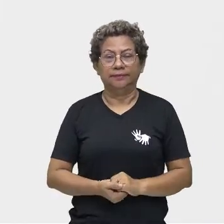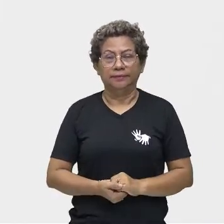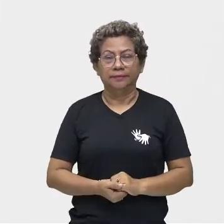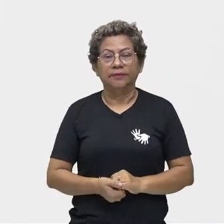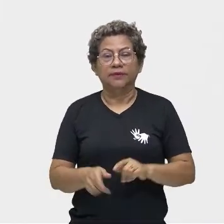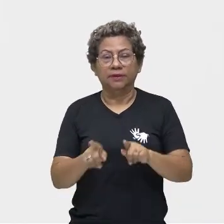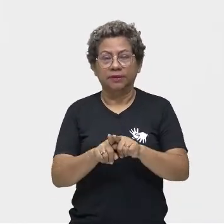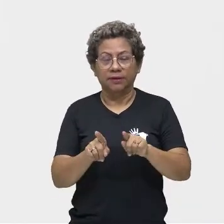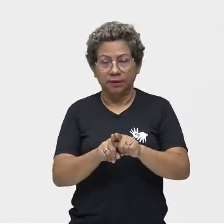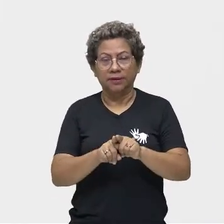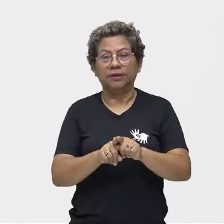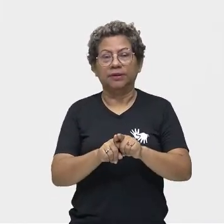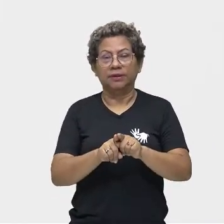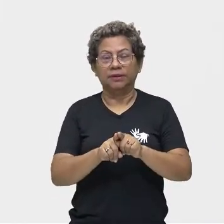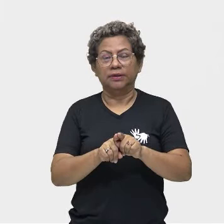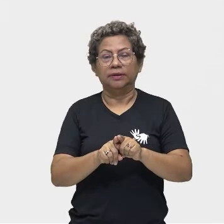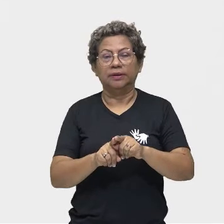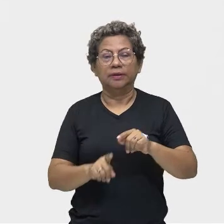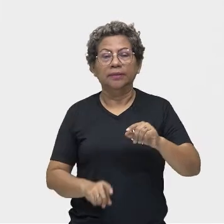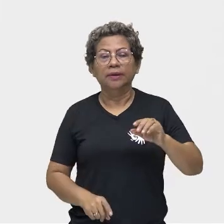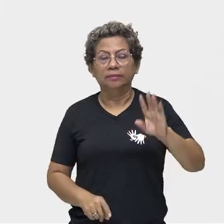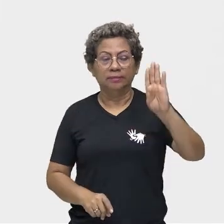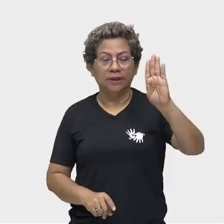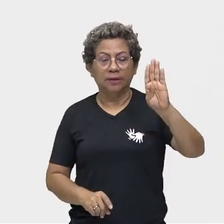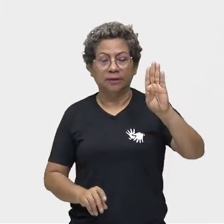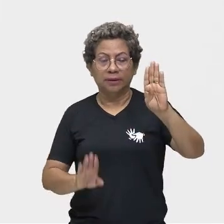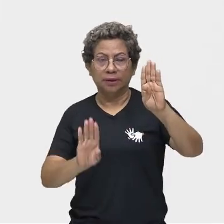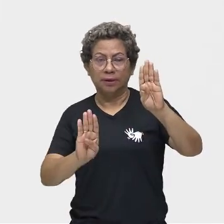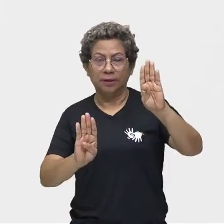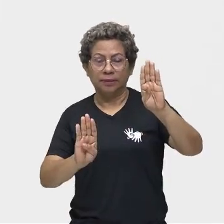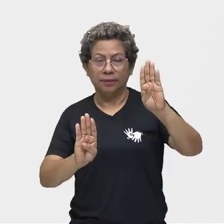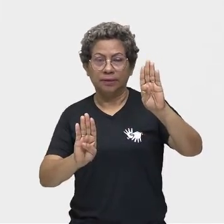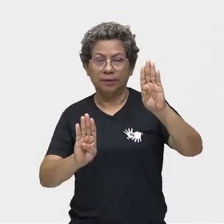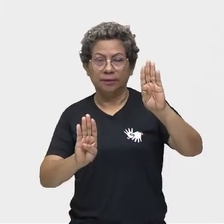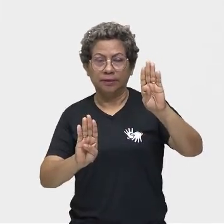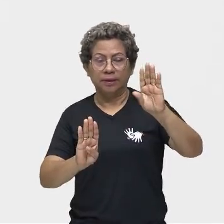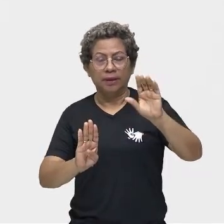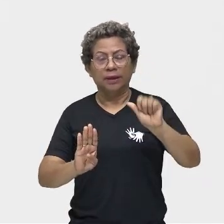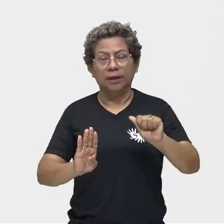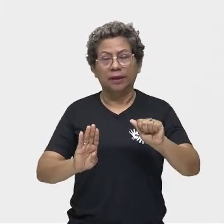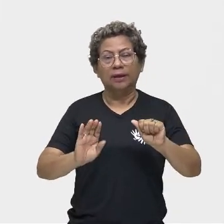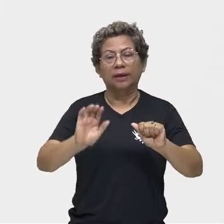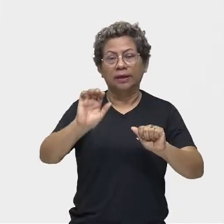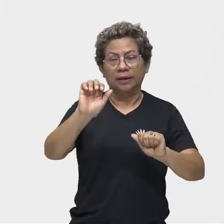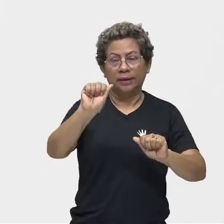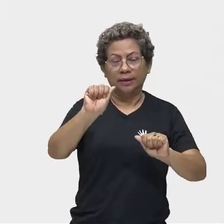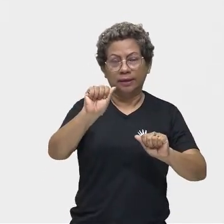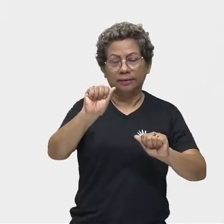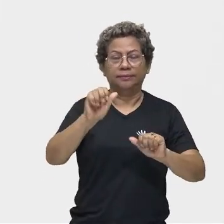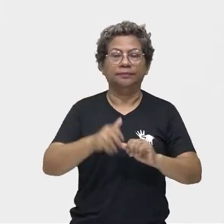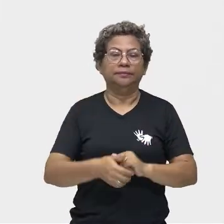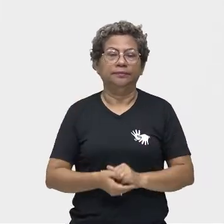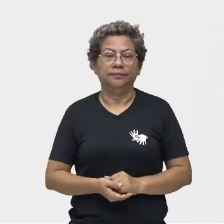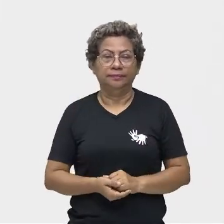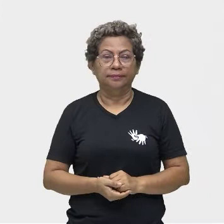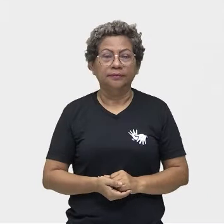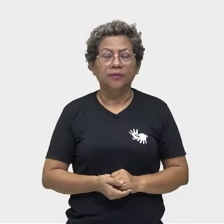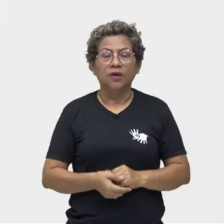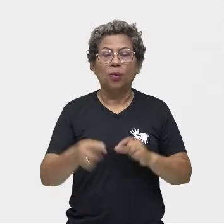o segmento oposto ao vértice B, que é chamado também de cateto. E o segmento que é